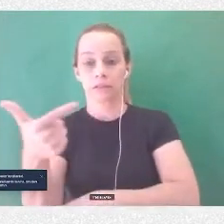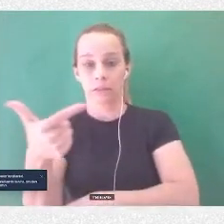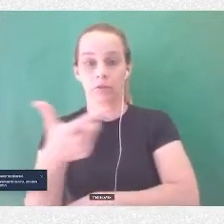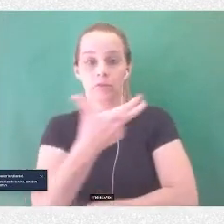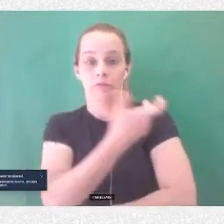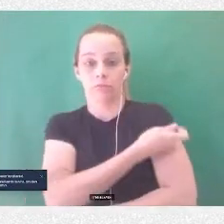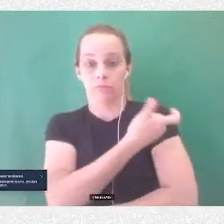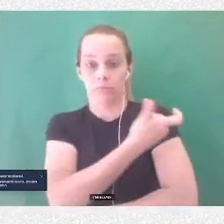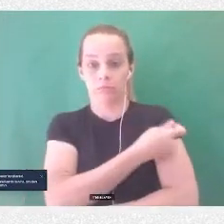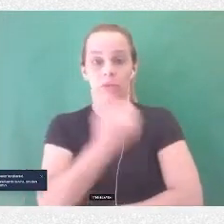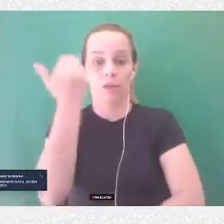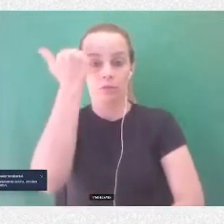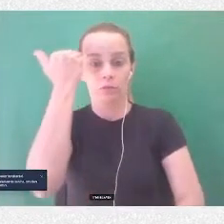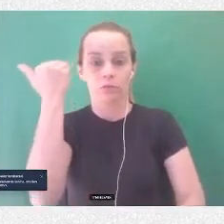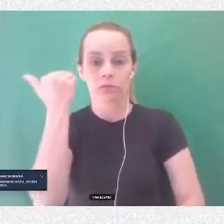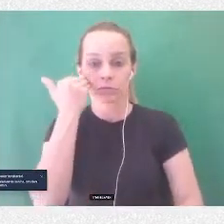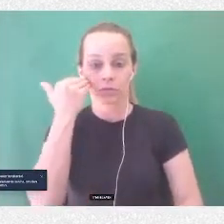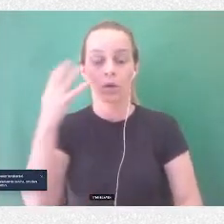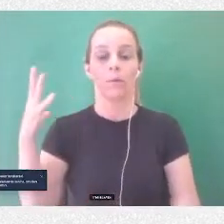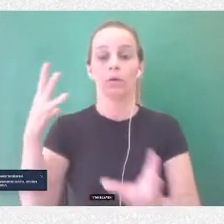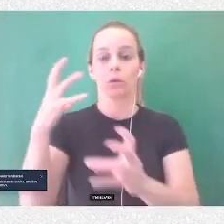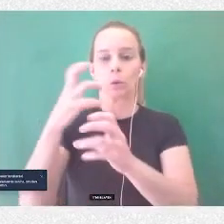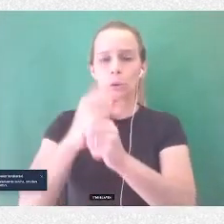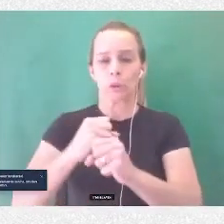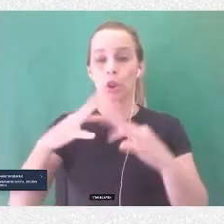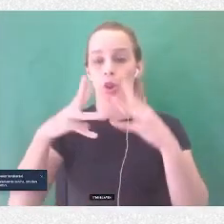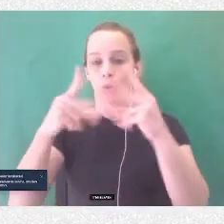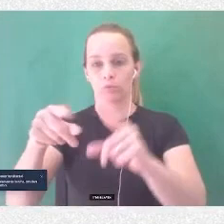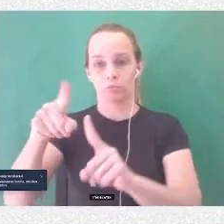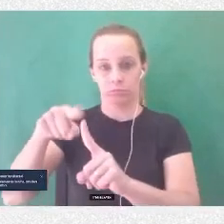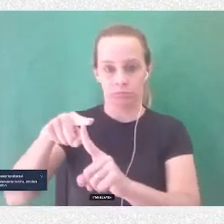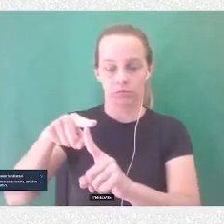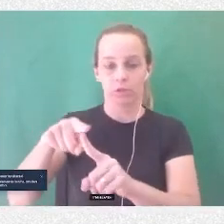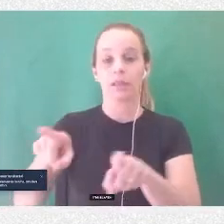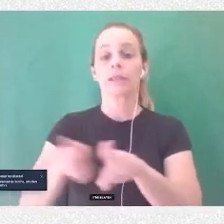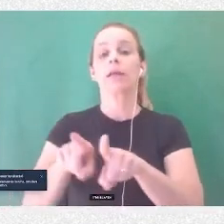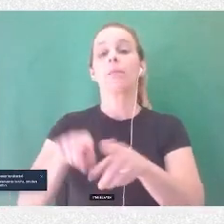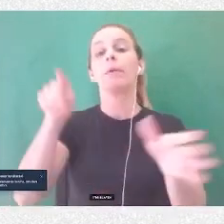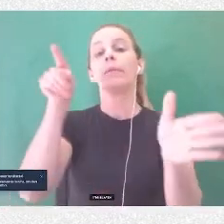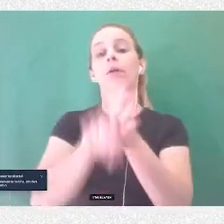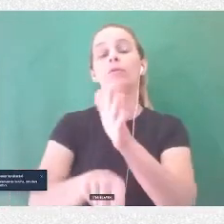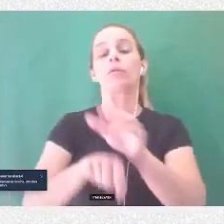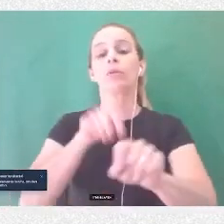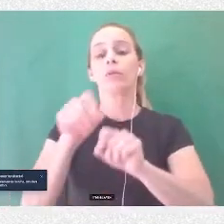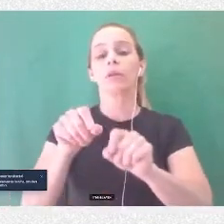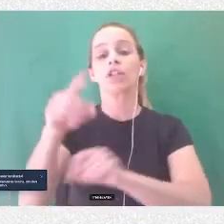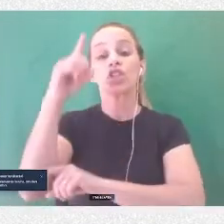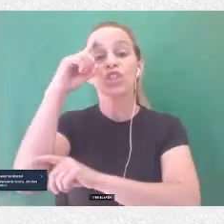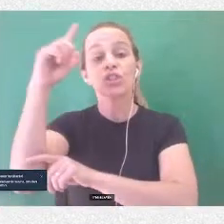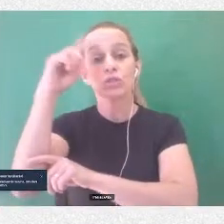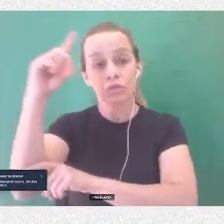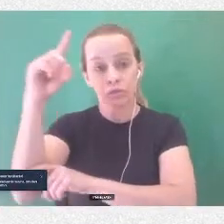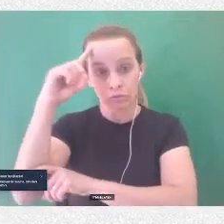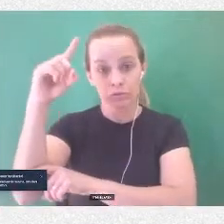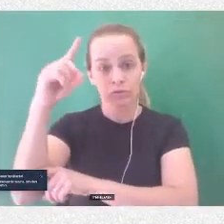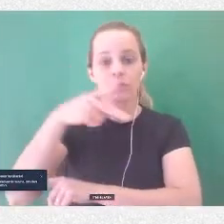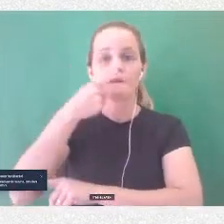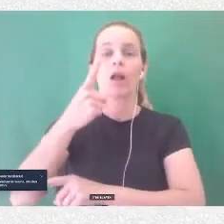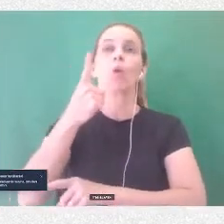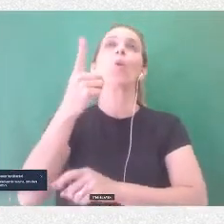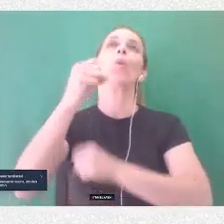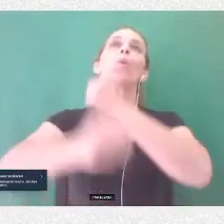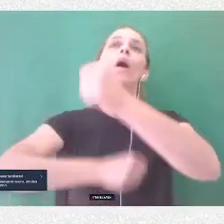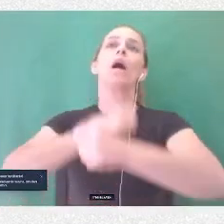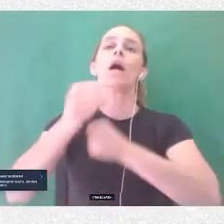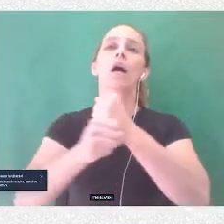população adolescente, aí totalizando a população de Toledo. E eu também tenho um questionamento com relação a datas, né? A gente sempre fala daqui a um ano esses